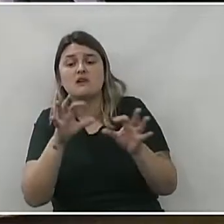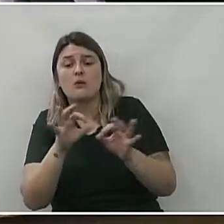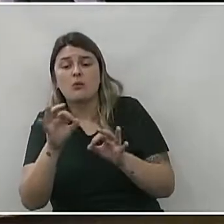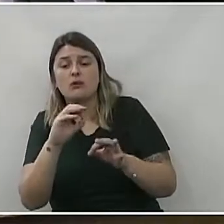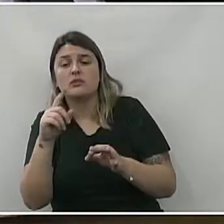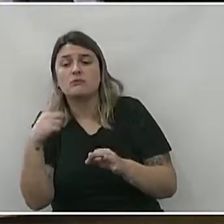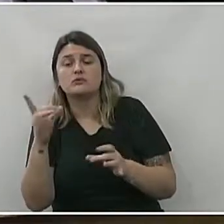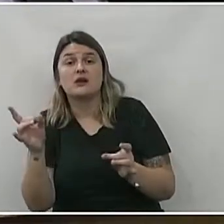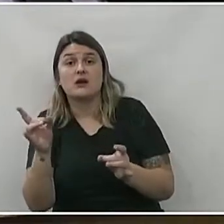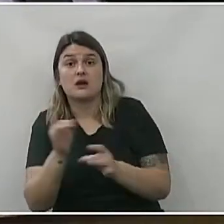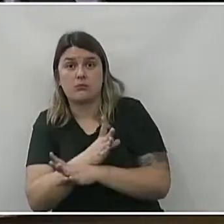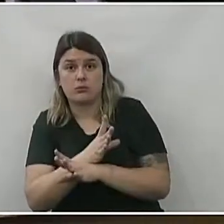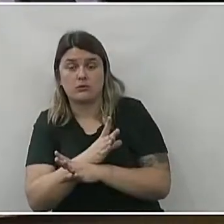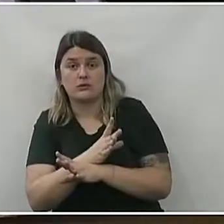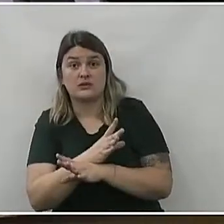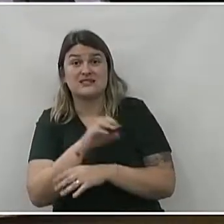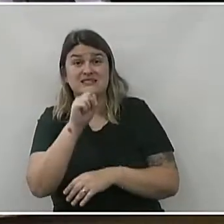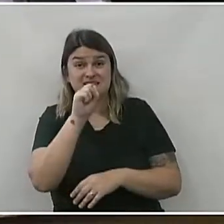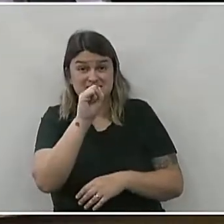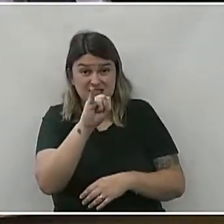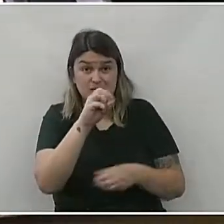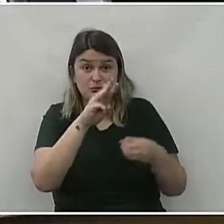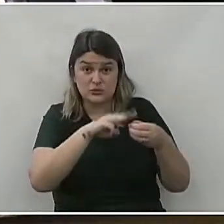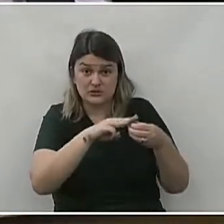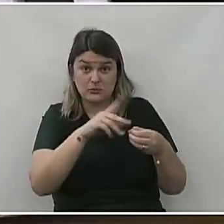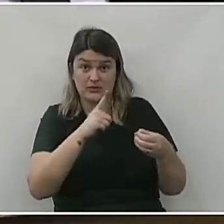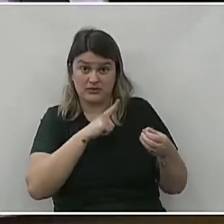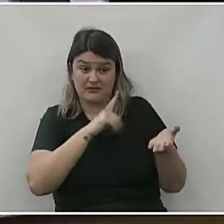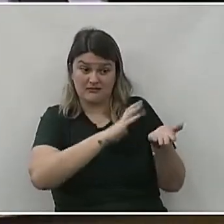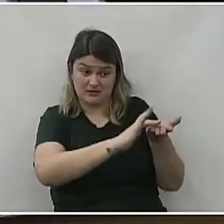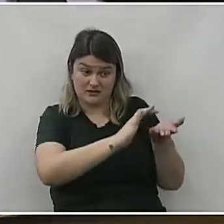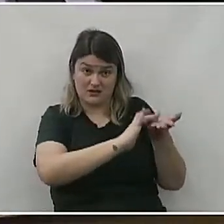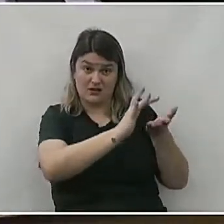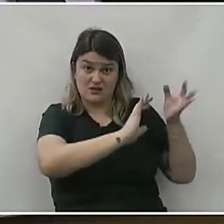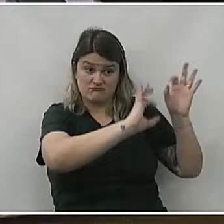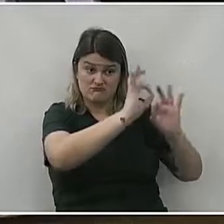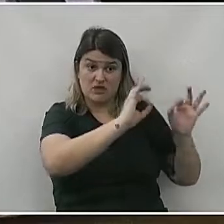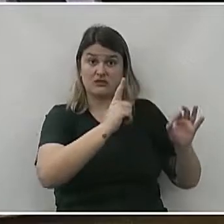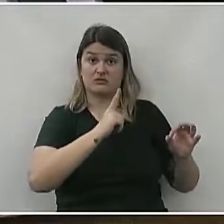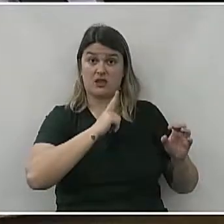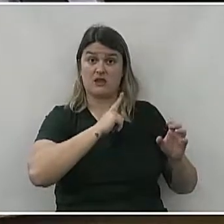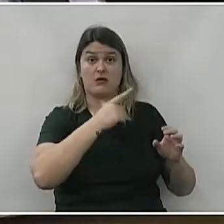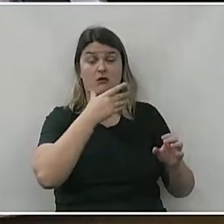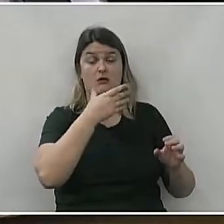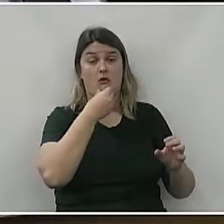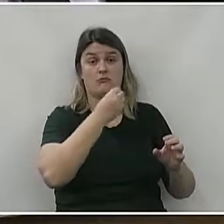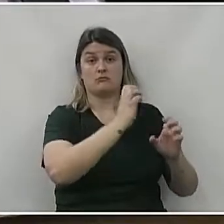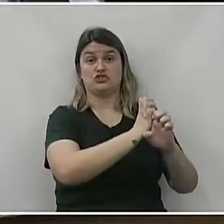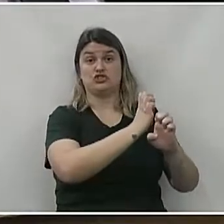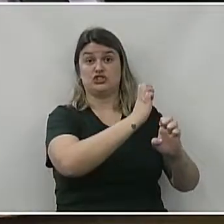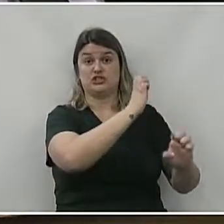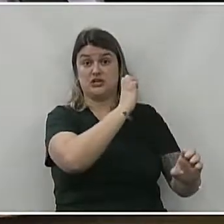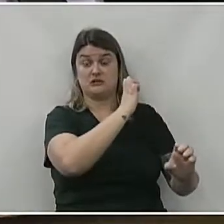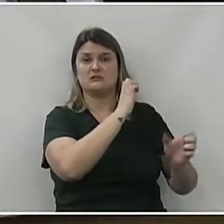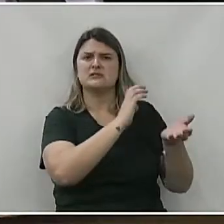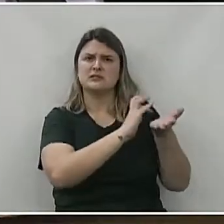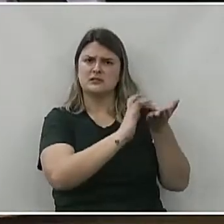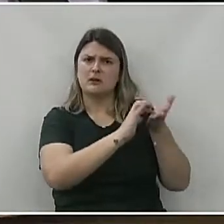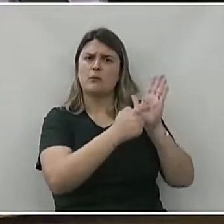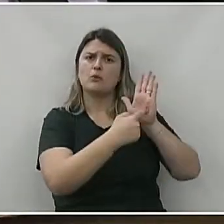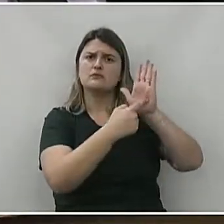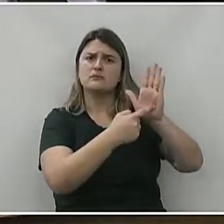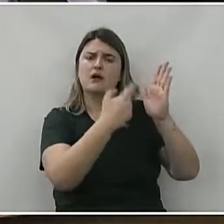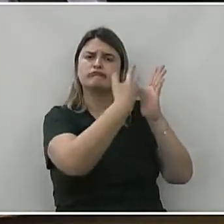acabou. A gente precisa, se o município tem uma secretaria de obras, com engenheiro, inclusive, a gente precisa que essa secretaria